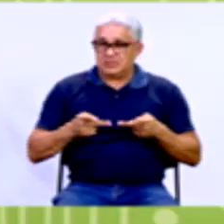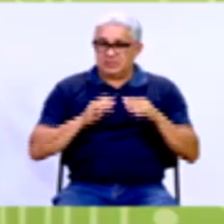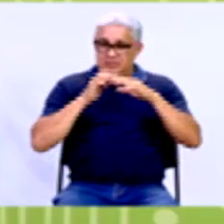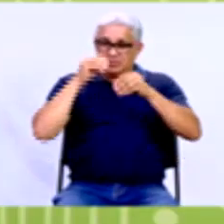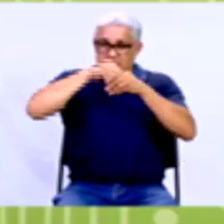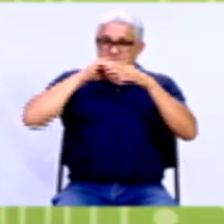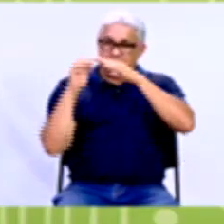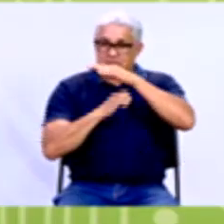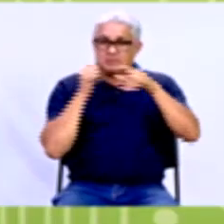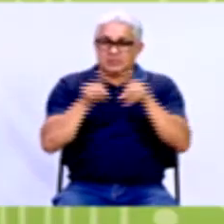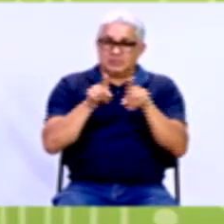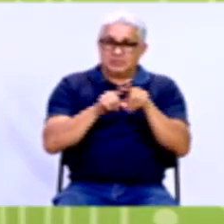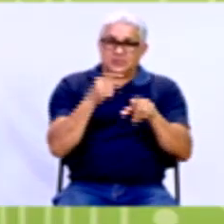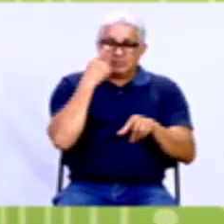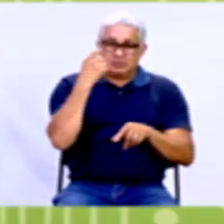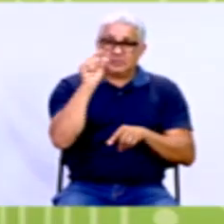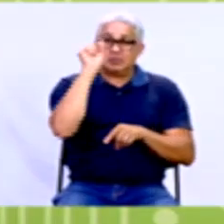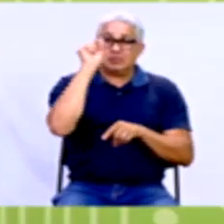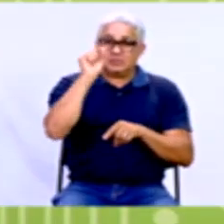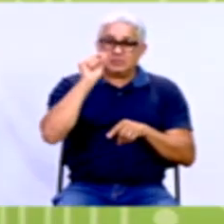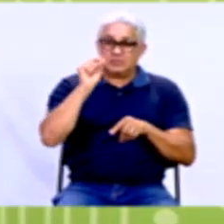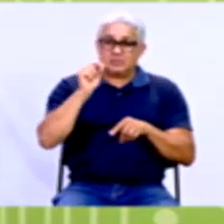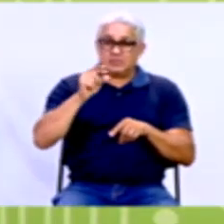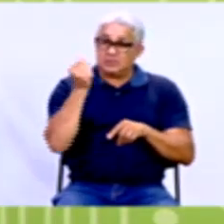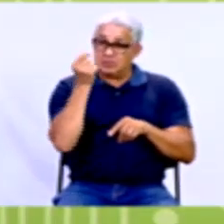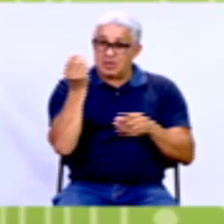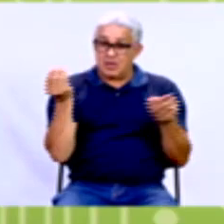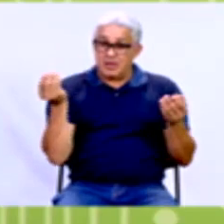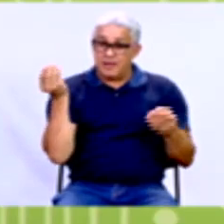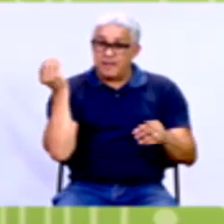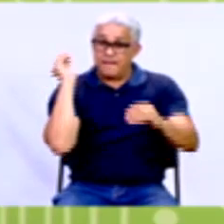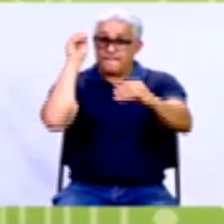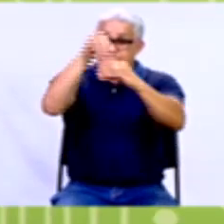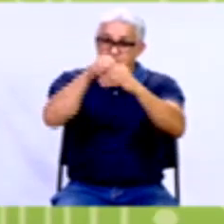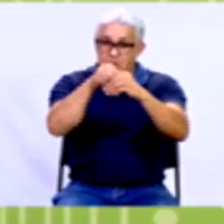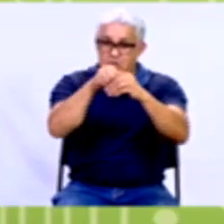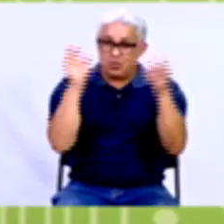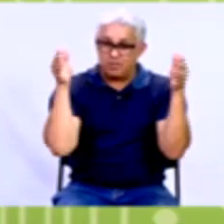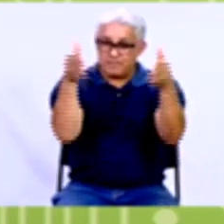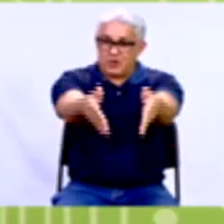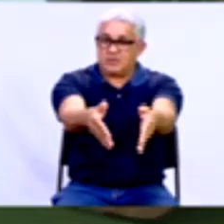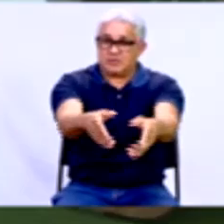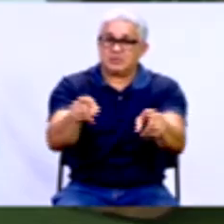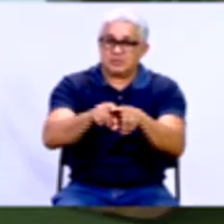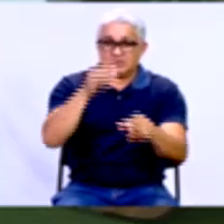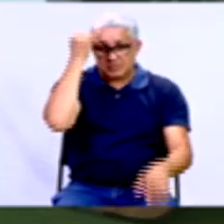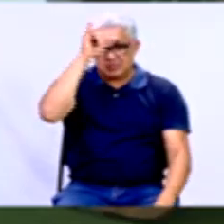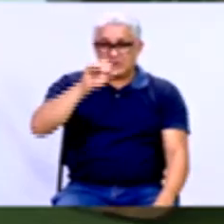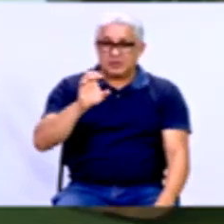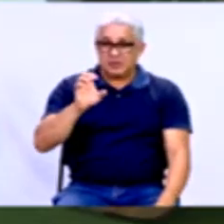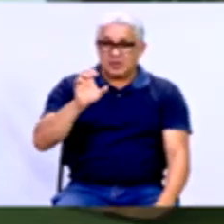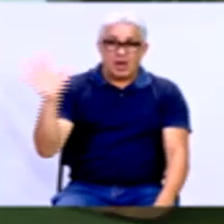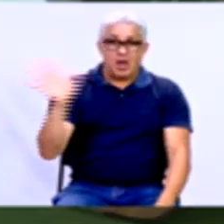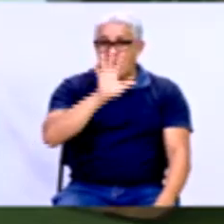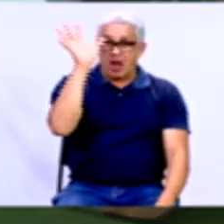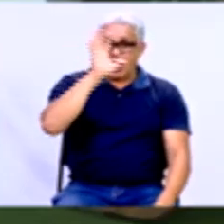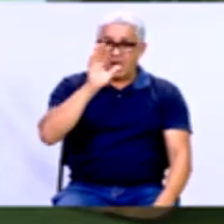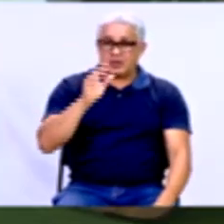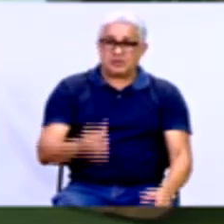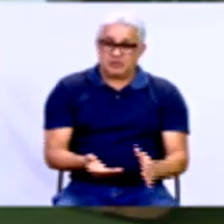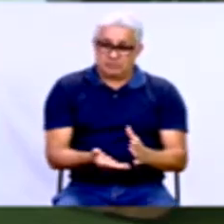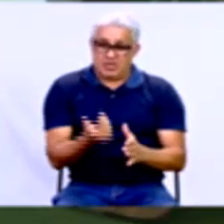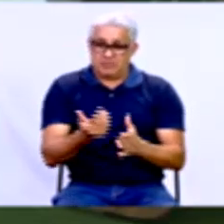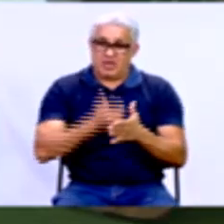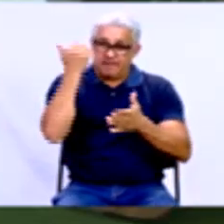verificar onde que está interessante você investir mais o teu dinheiro, né? Às vezes a gente até evitar custos, né? Vamos tirar, não preciso